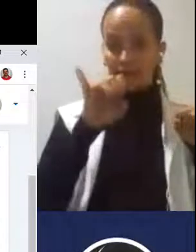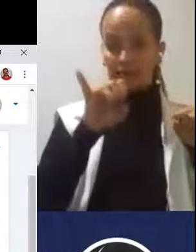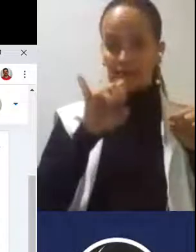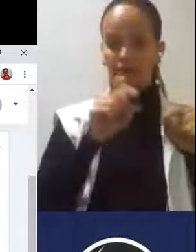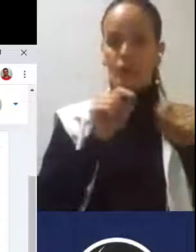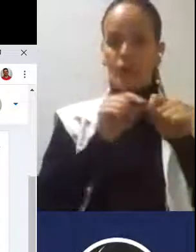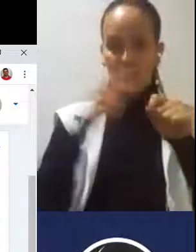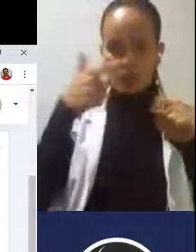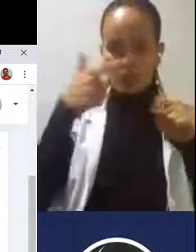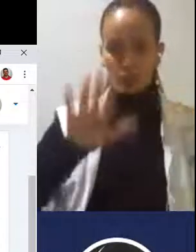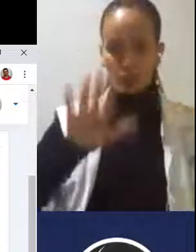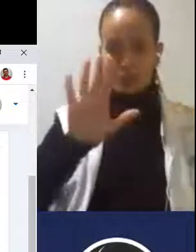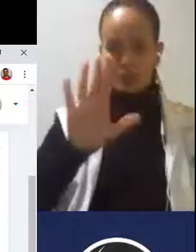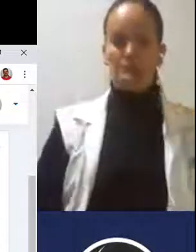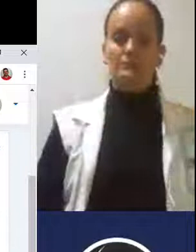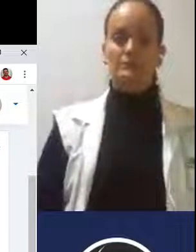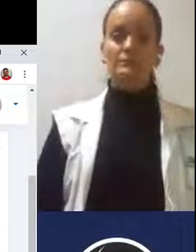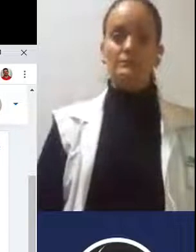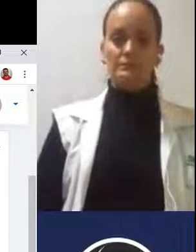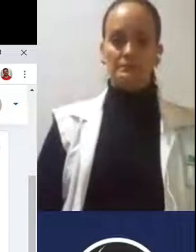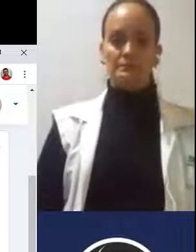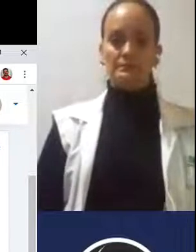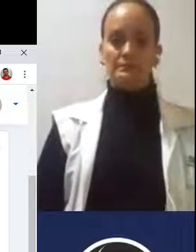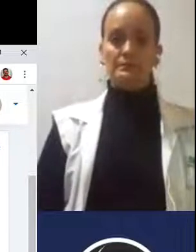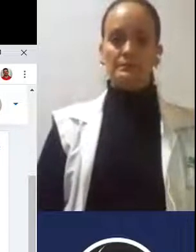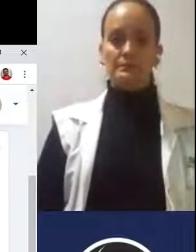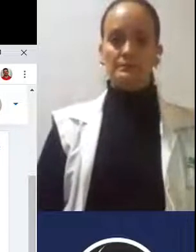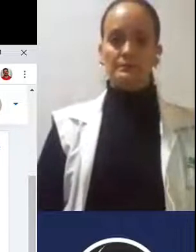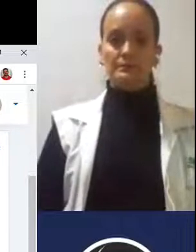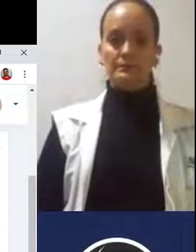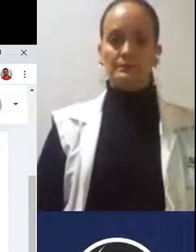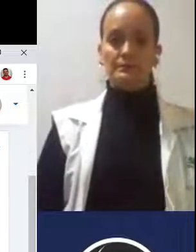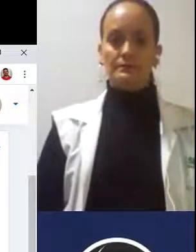certo? Fn, print screen.